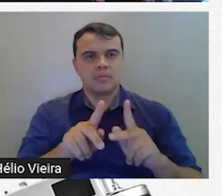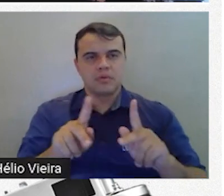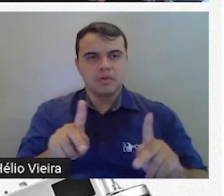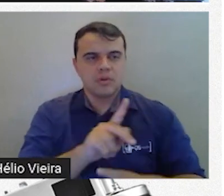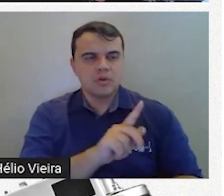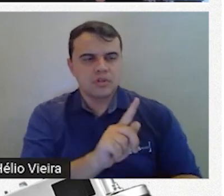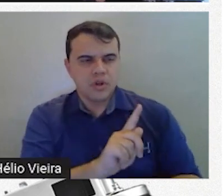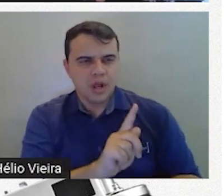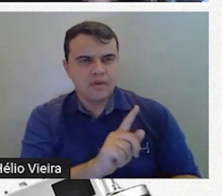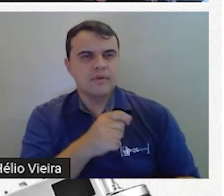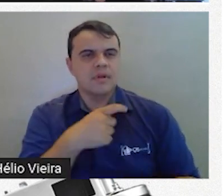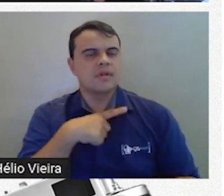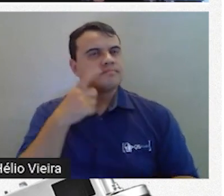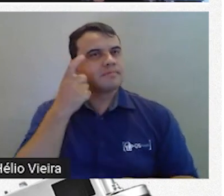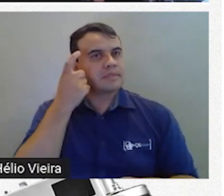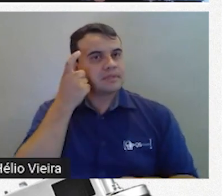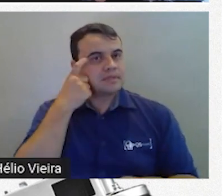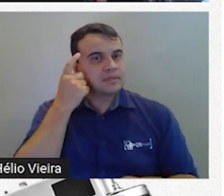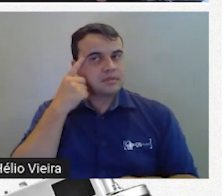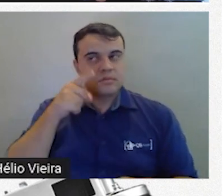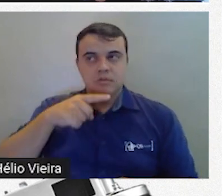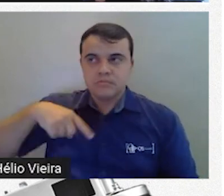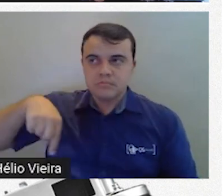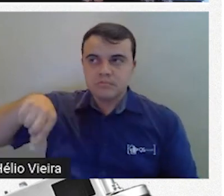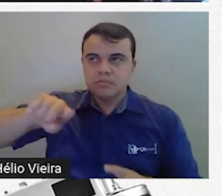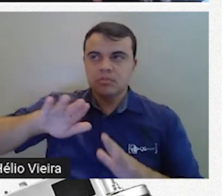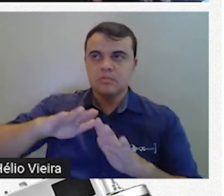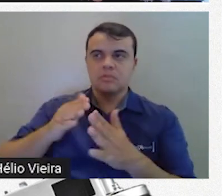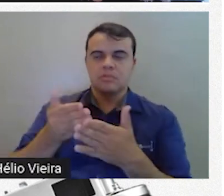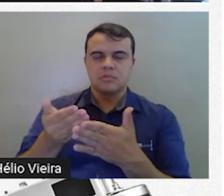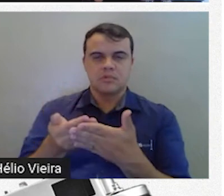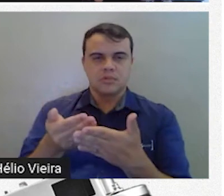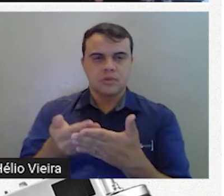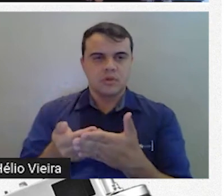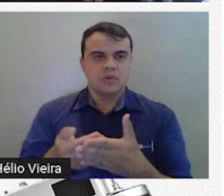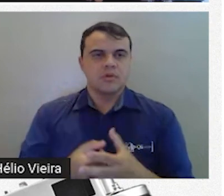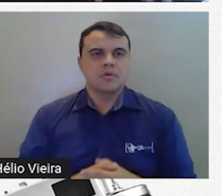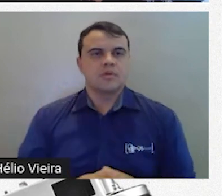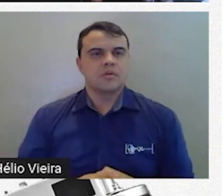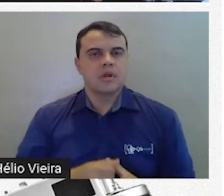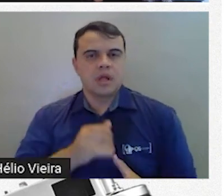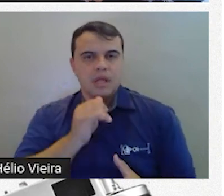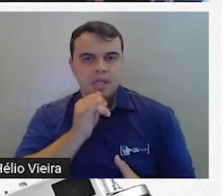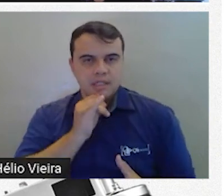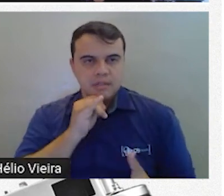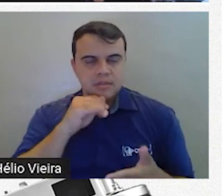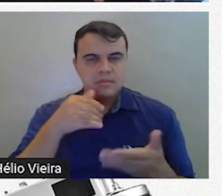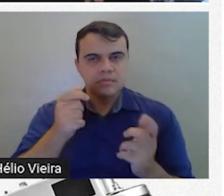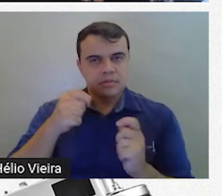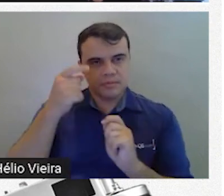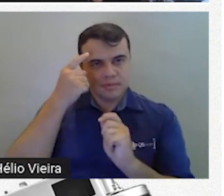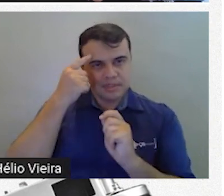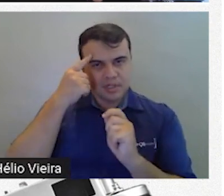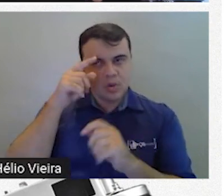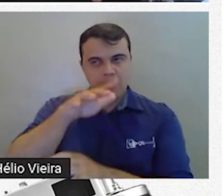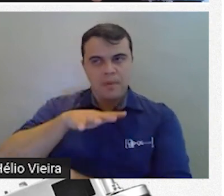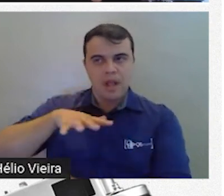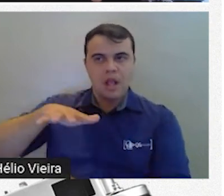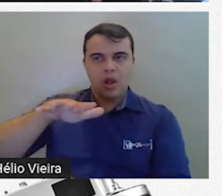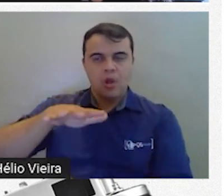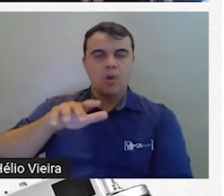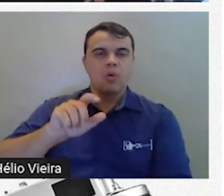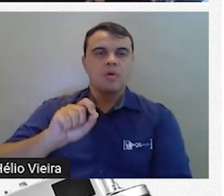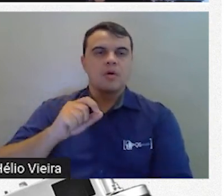geografia, pensando ao redor da escola, por exemplo, pensando no bairro,